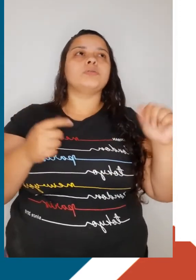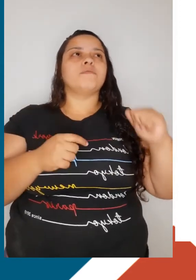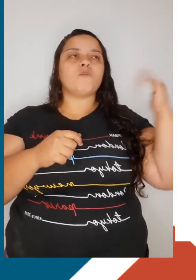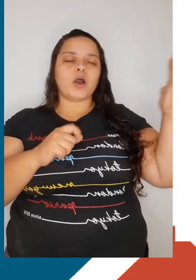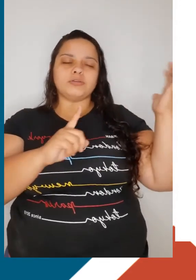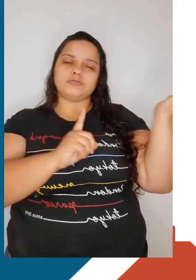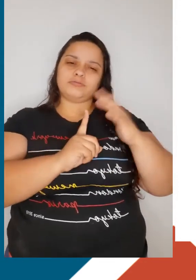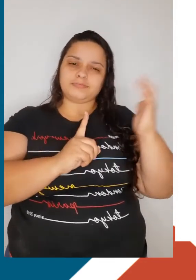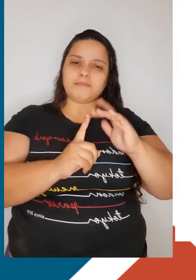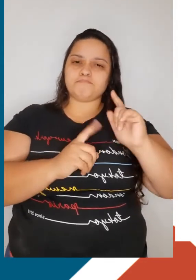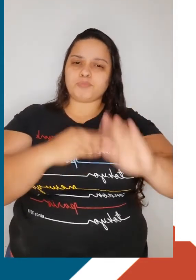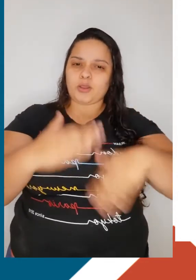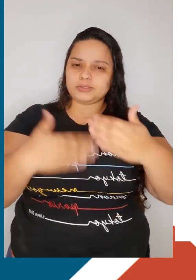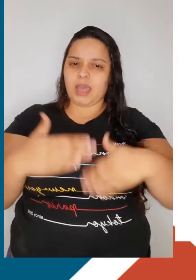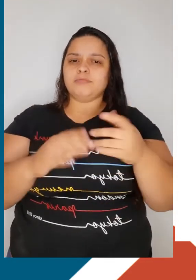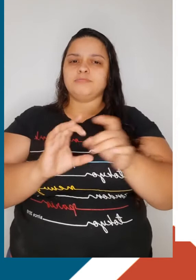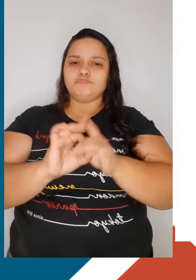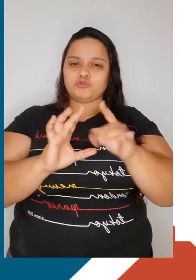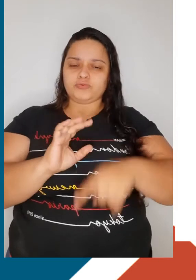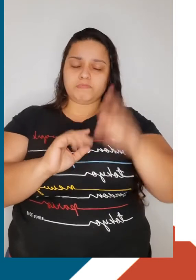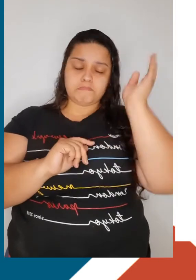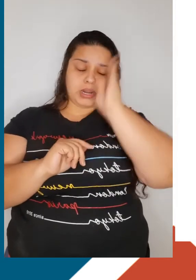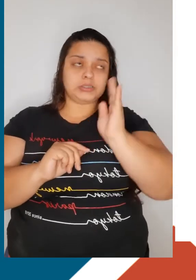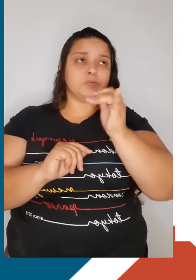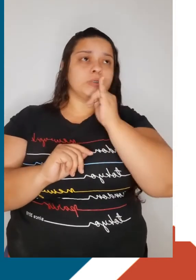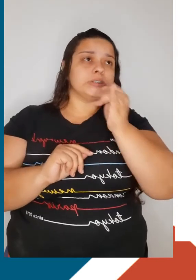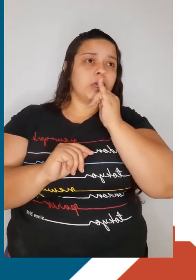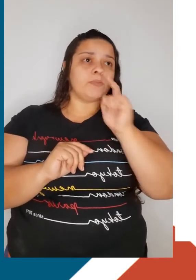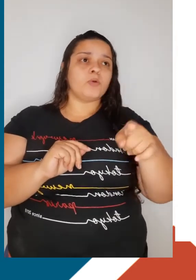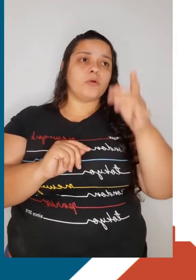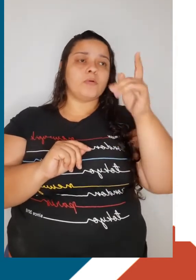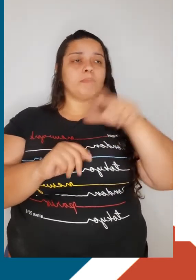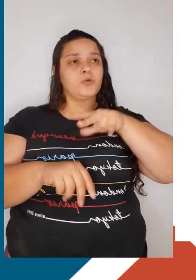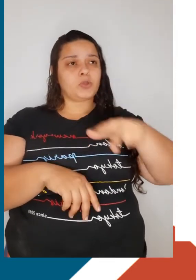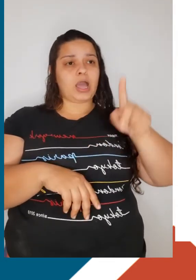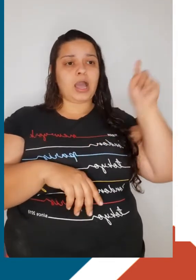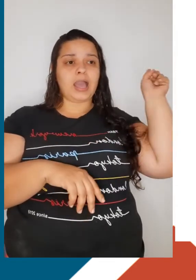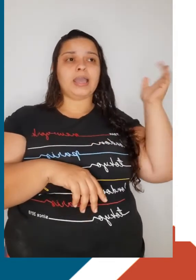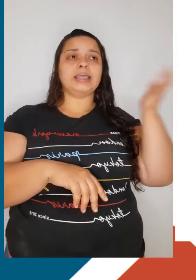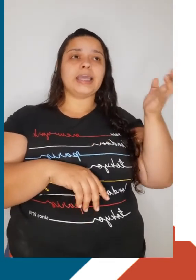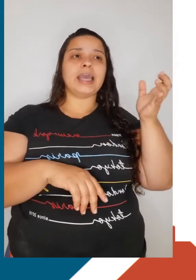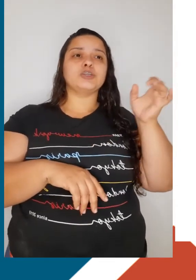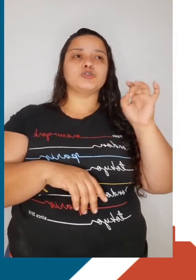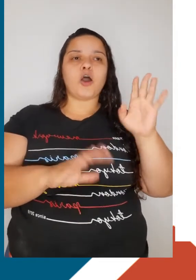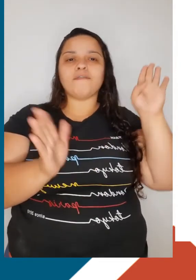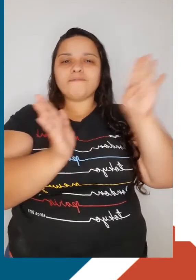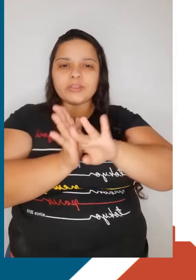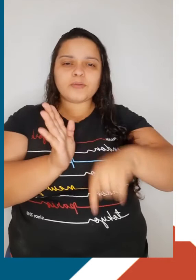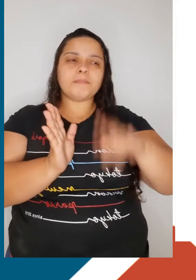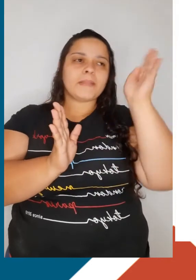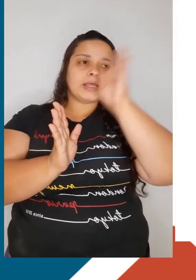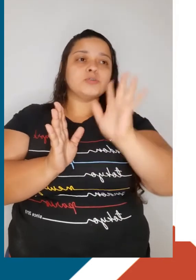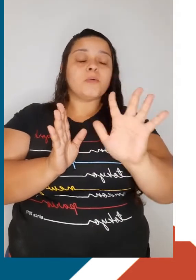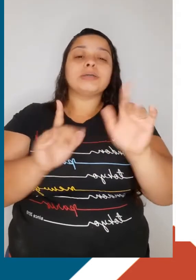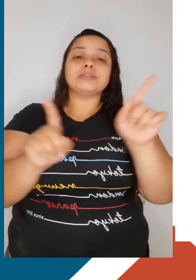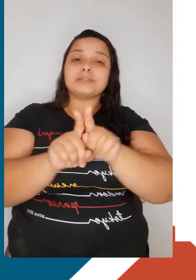outro fator externo importante para o processo de emancipação política do Brasil. As cortes liberais em Portugal não pretendiam somente a vinda